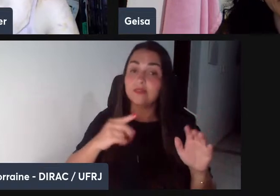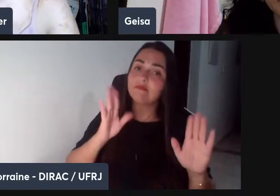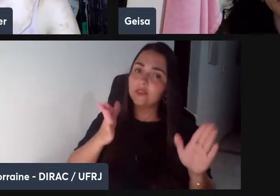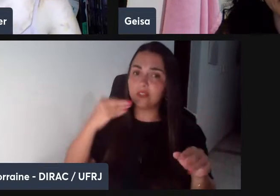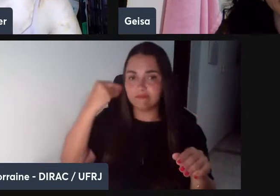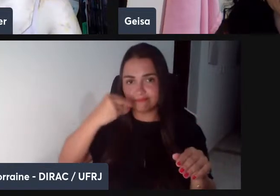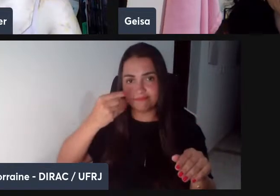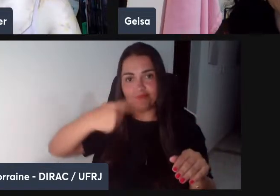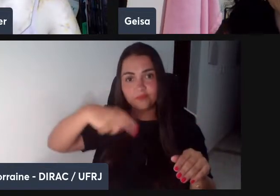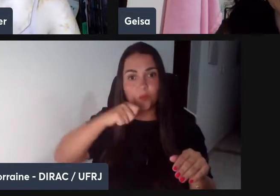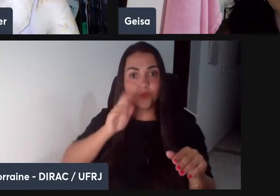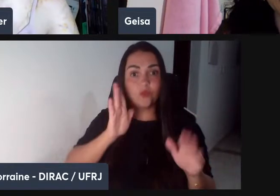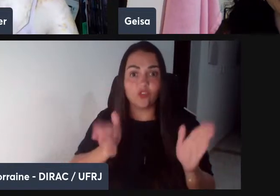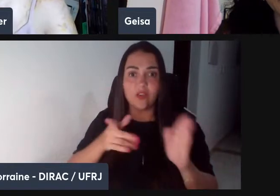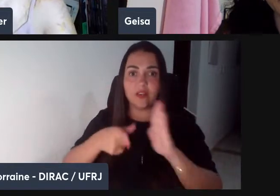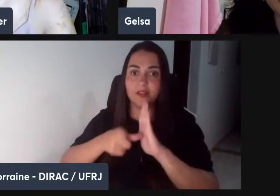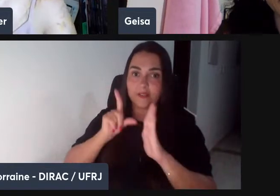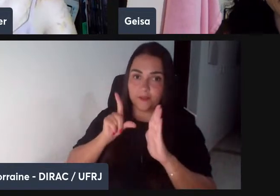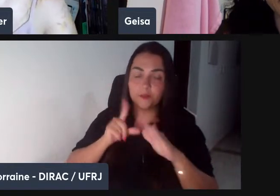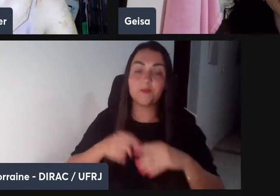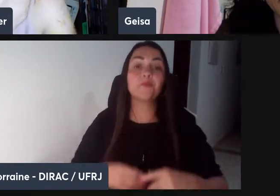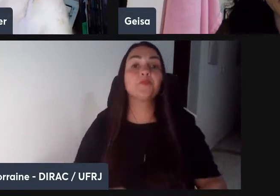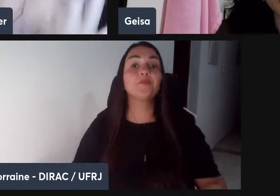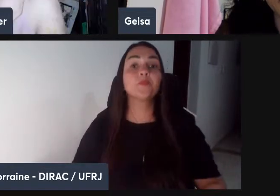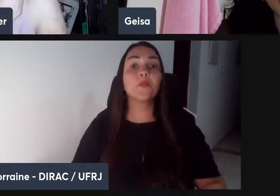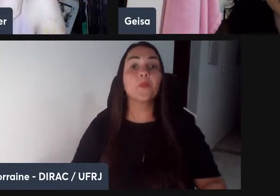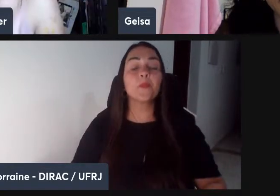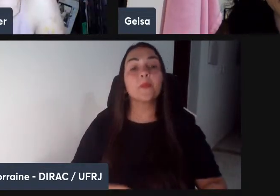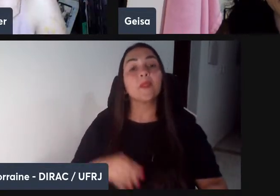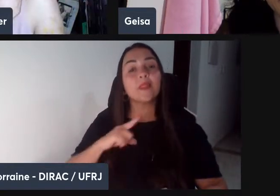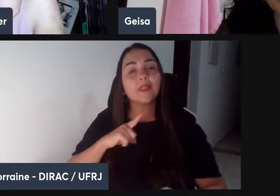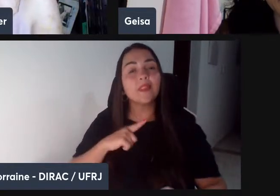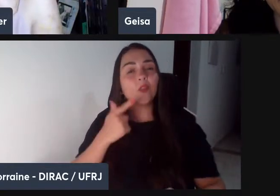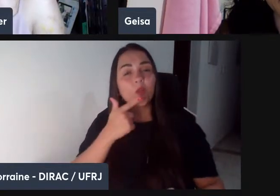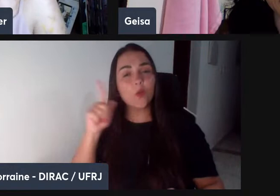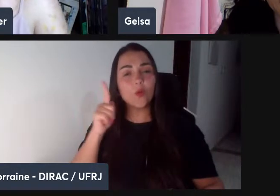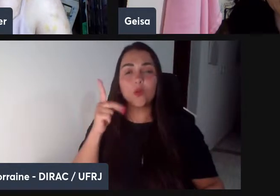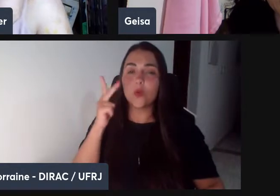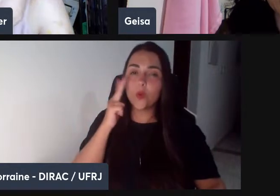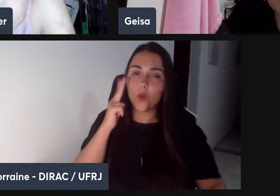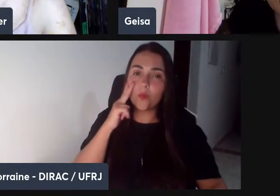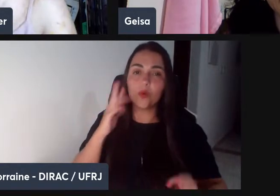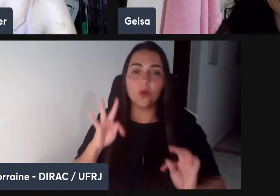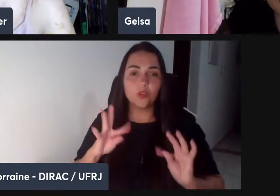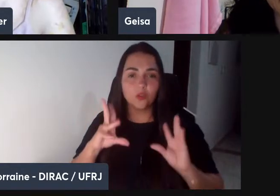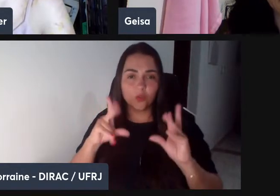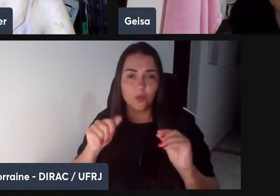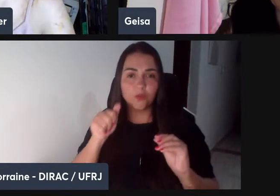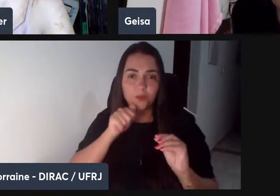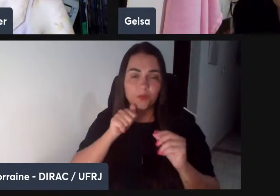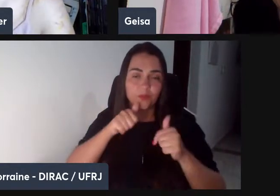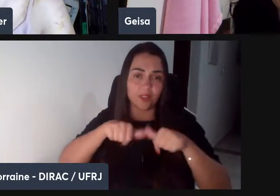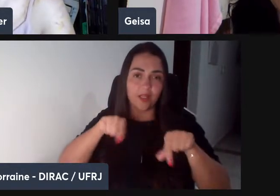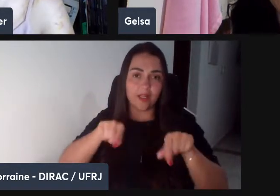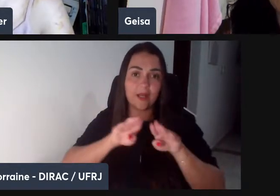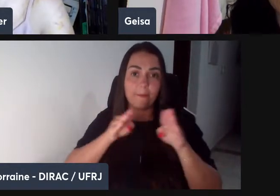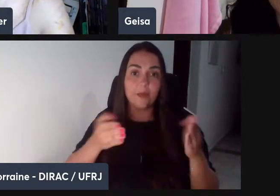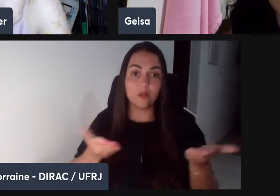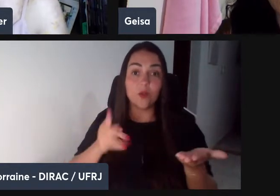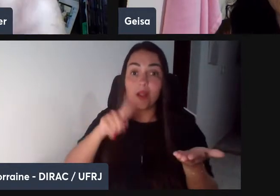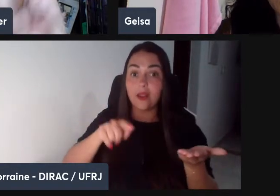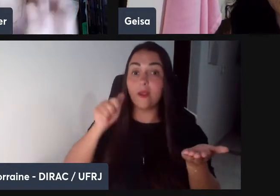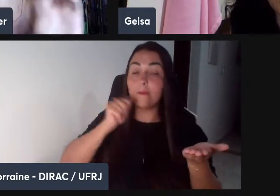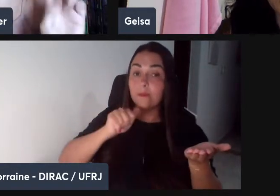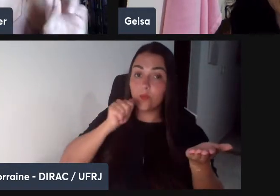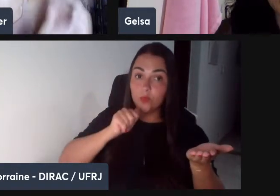viveu. Um aspecto também que é muito que é comum a nós todas que estamos nessa mesa hoje é que nós somos mulheres